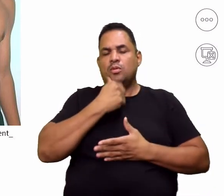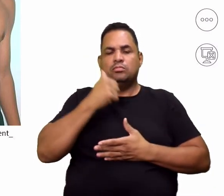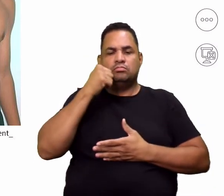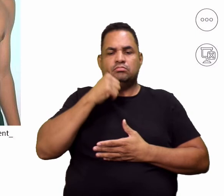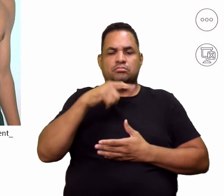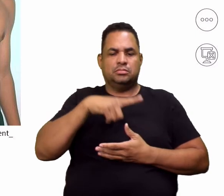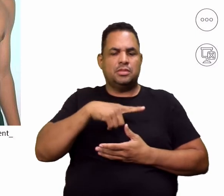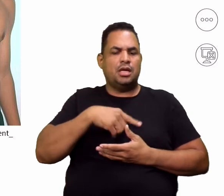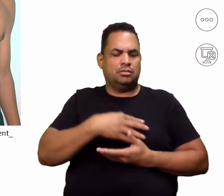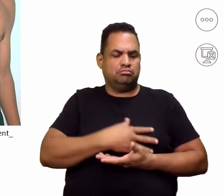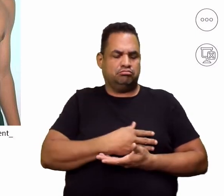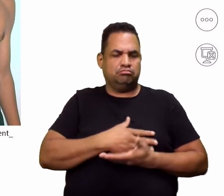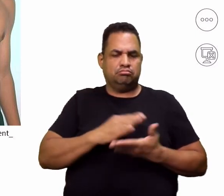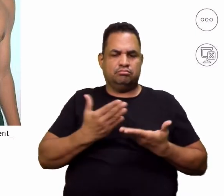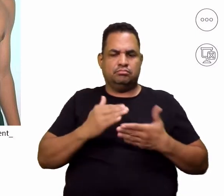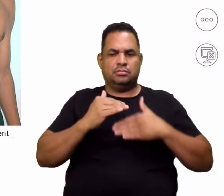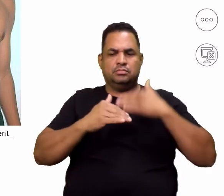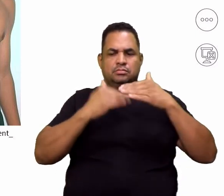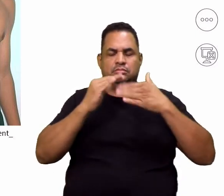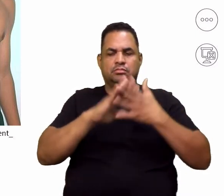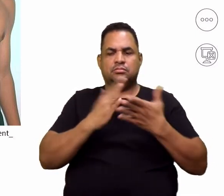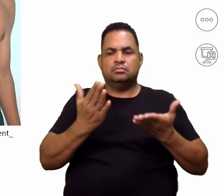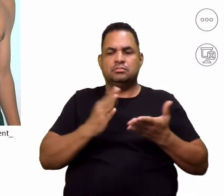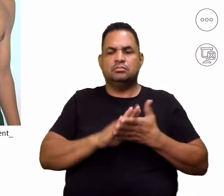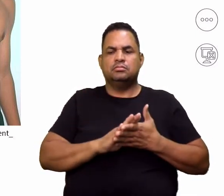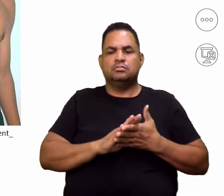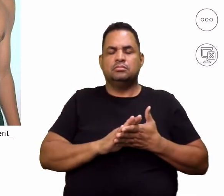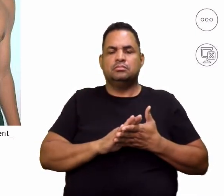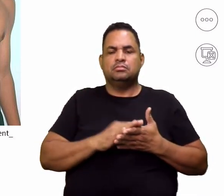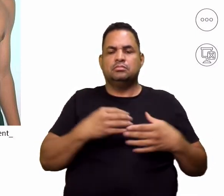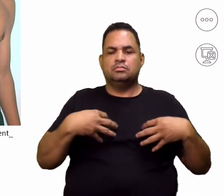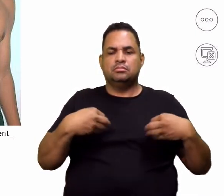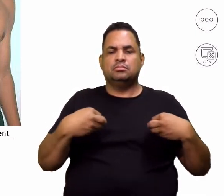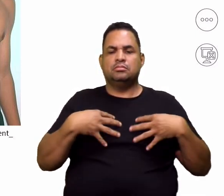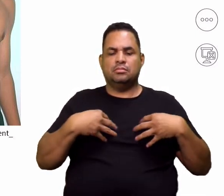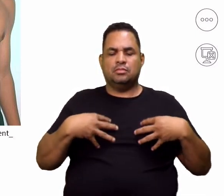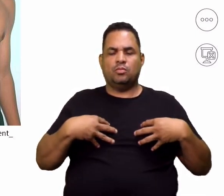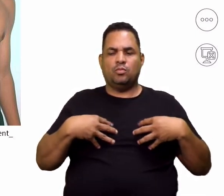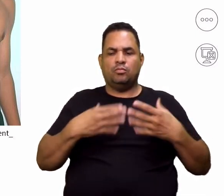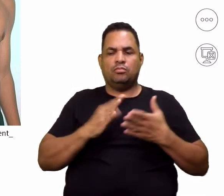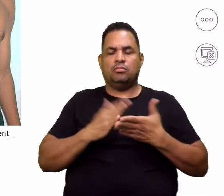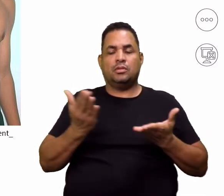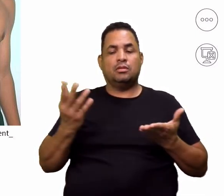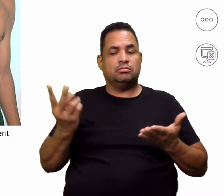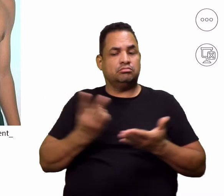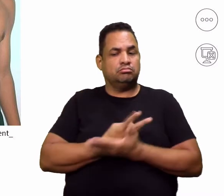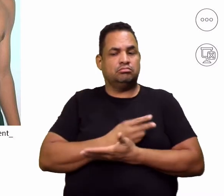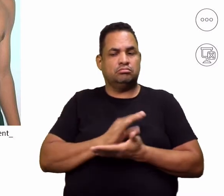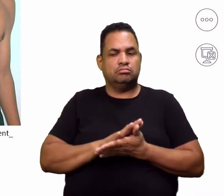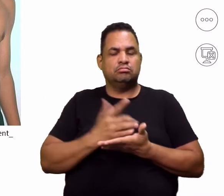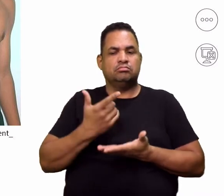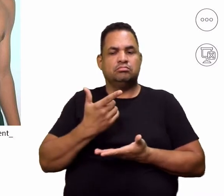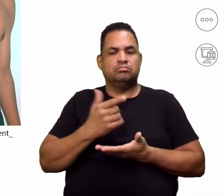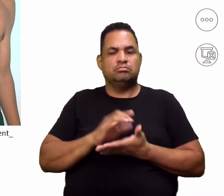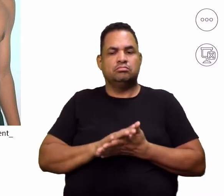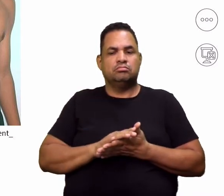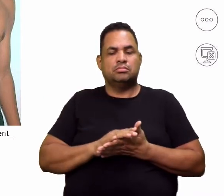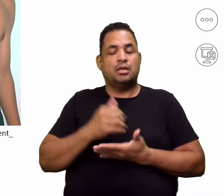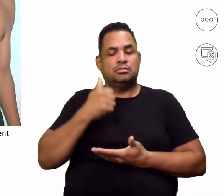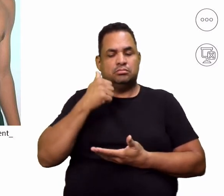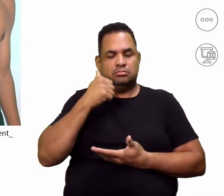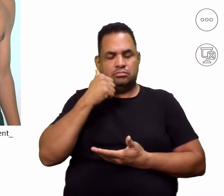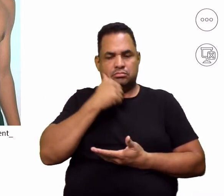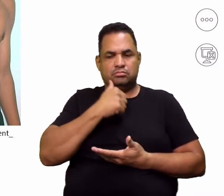peito, mas o desenvolvimento dos seios, das glândulas, né? Mamários e tudo vai estar acontecendo aí por estimulação dos hormônios femininos,